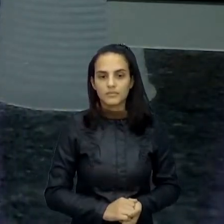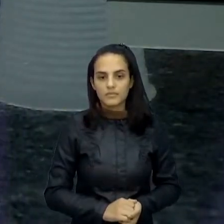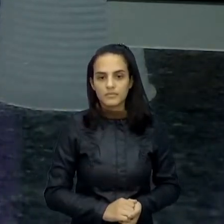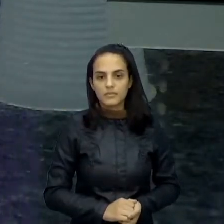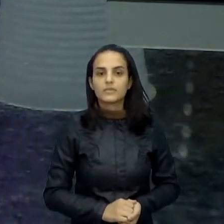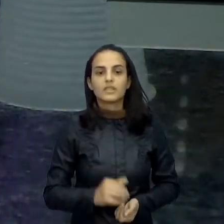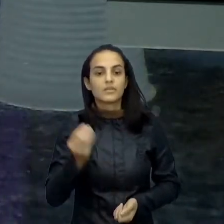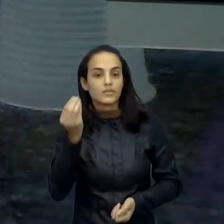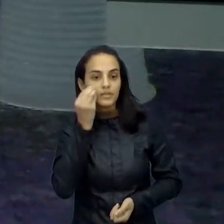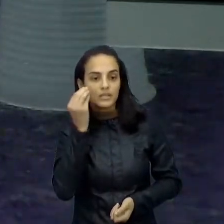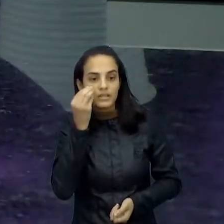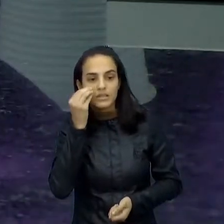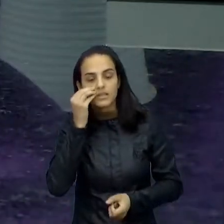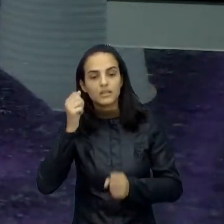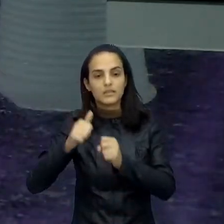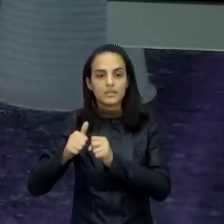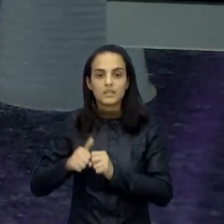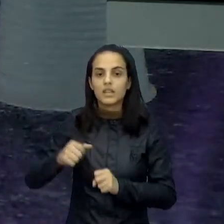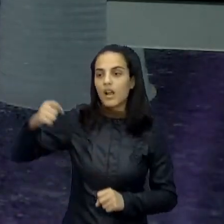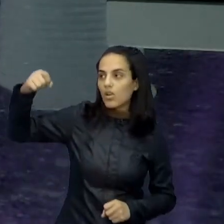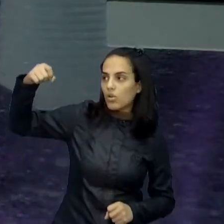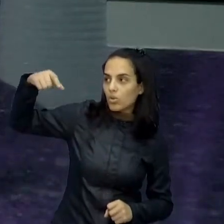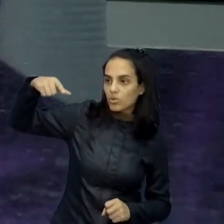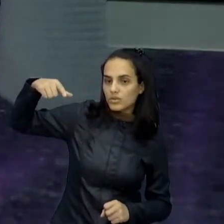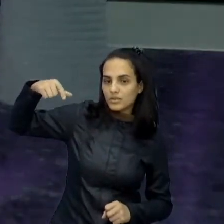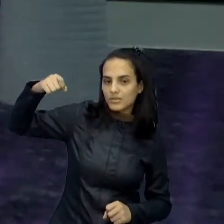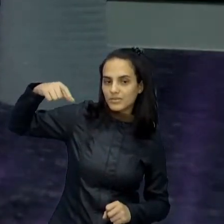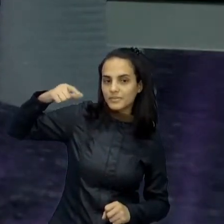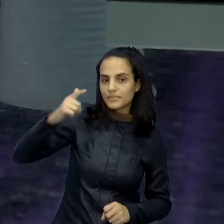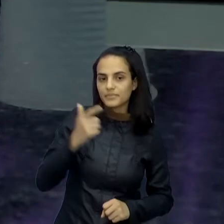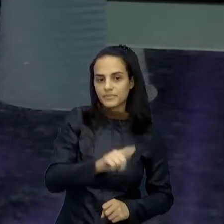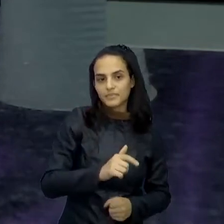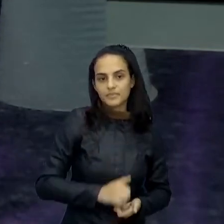Isso, eu vou tentar fazer essa luz piscar aqui de novo, tá bom?